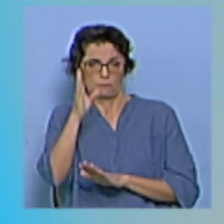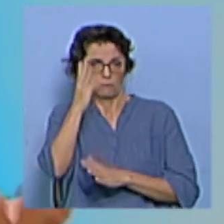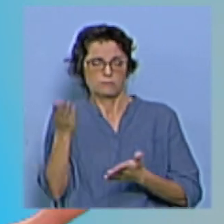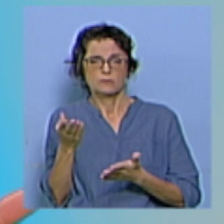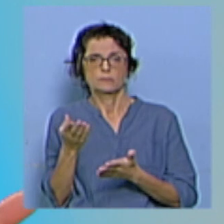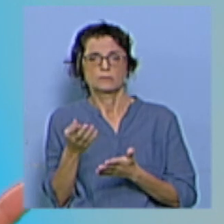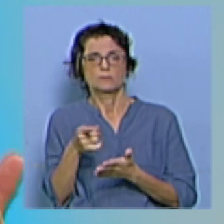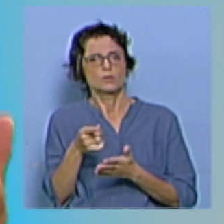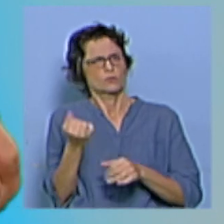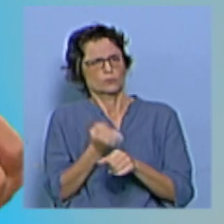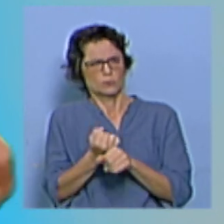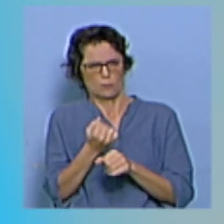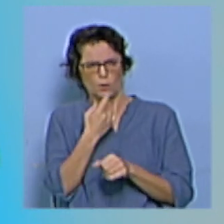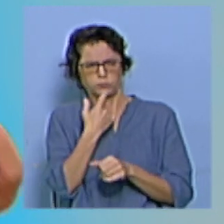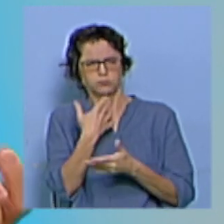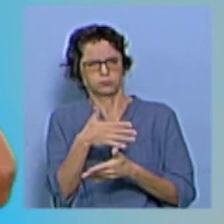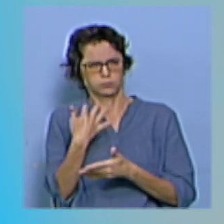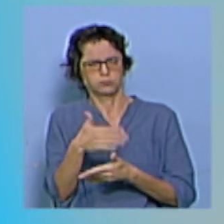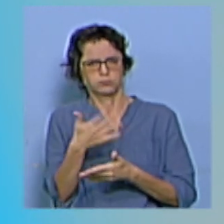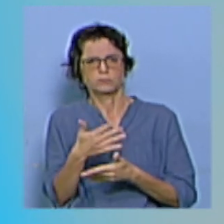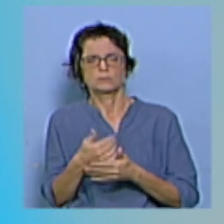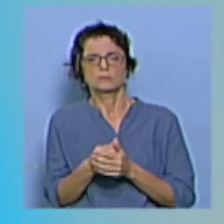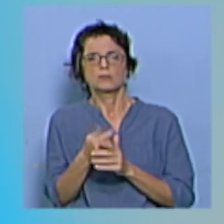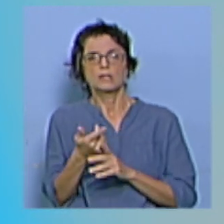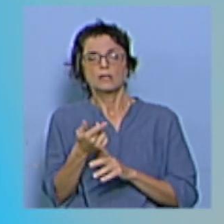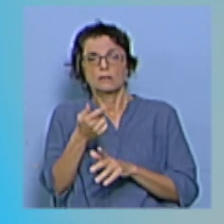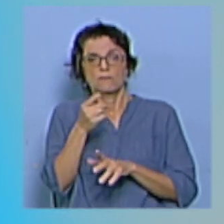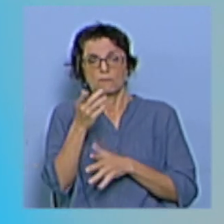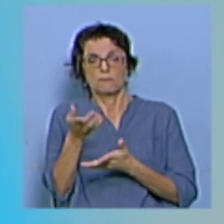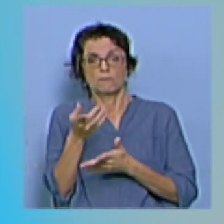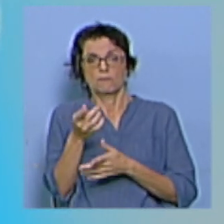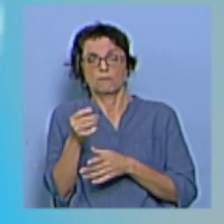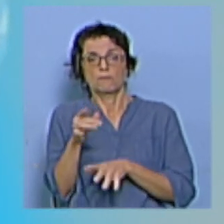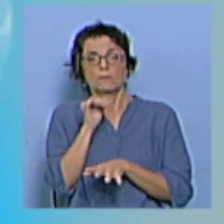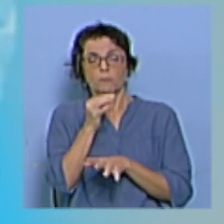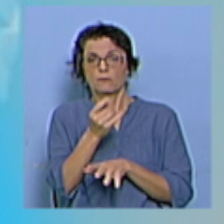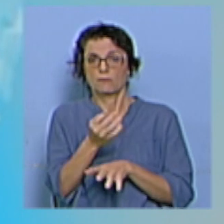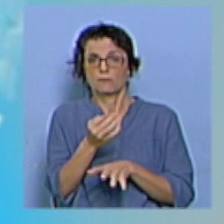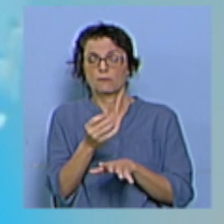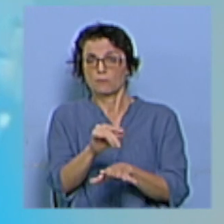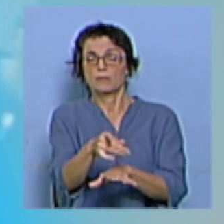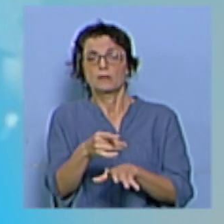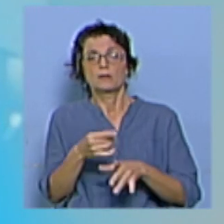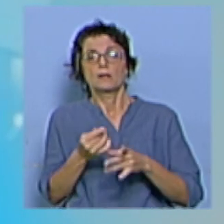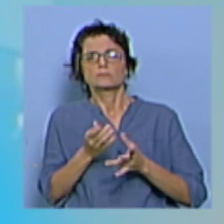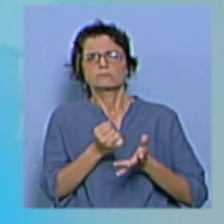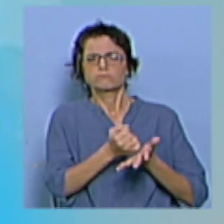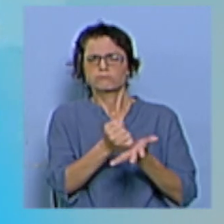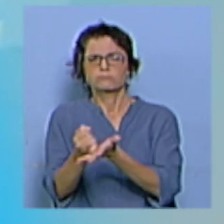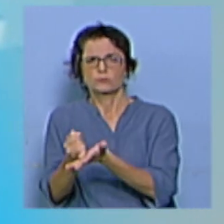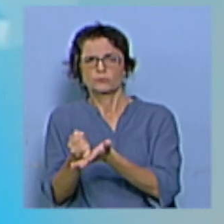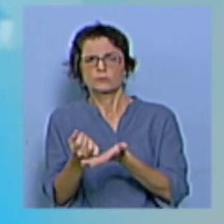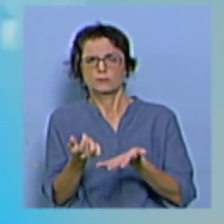com um enorme trabalho, eles podem ajudar também, os militares e as forças de segurança, na gestão de toda esta situação